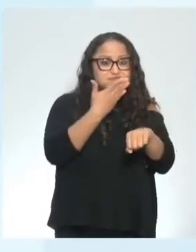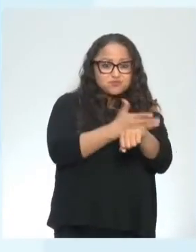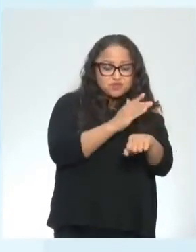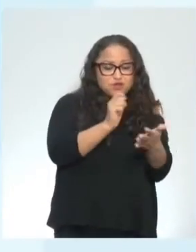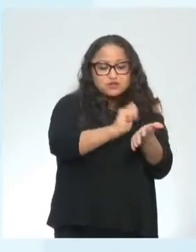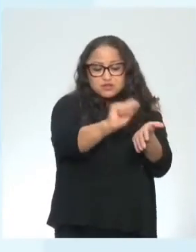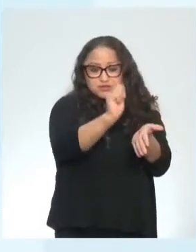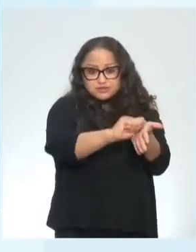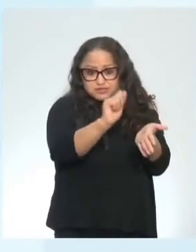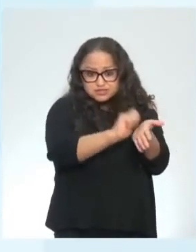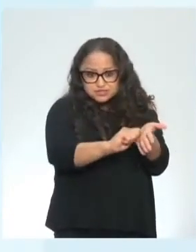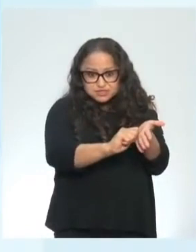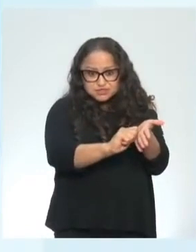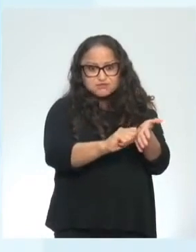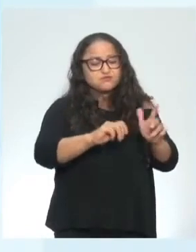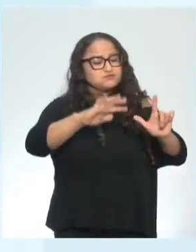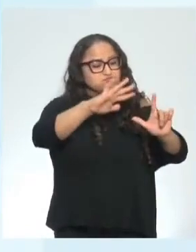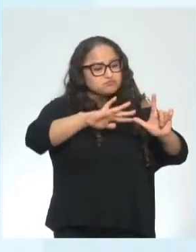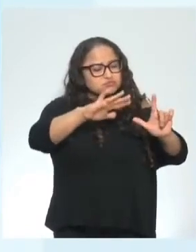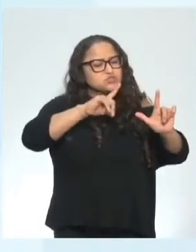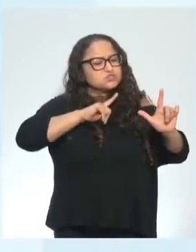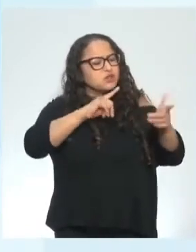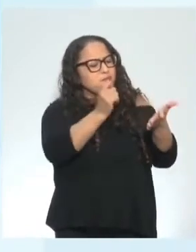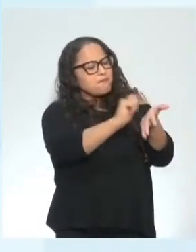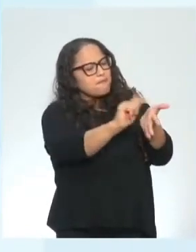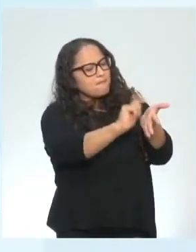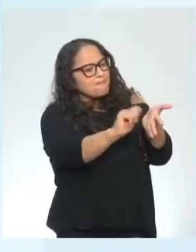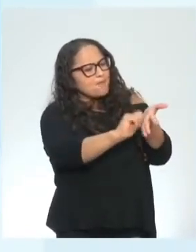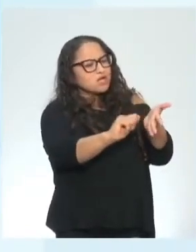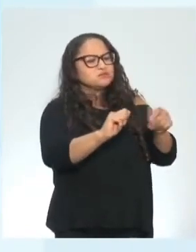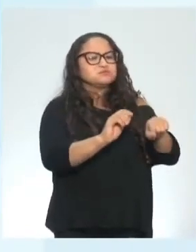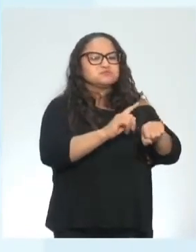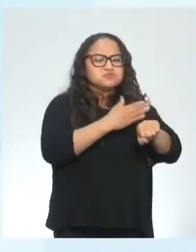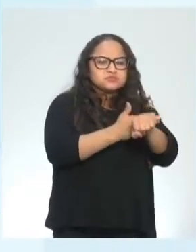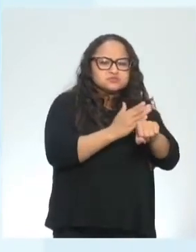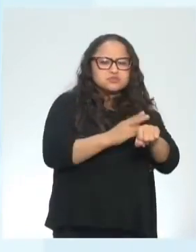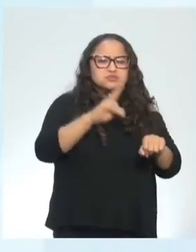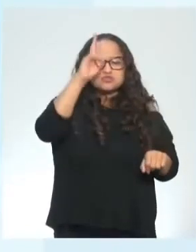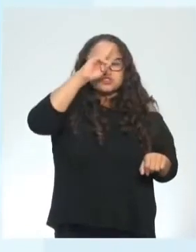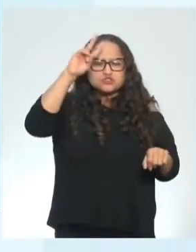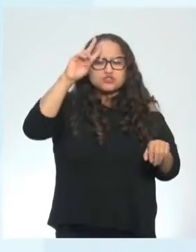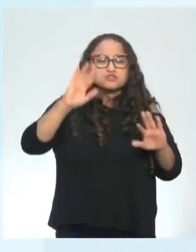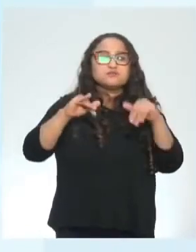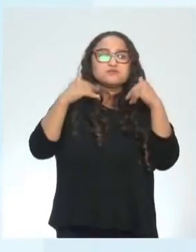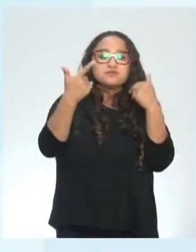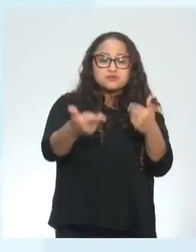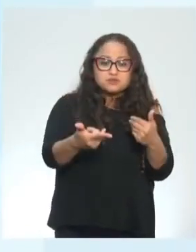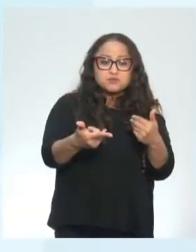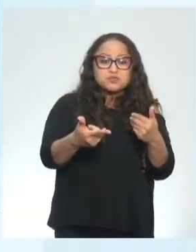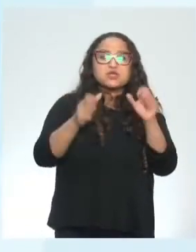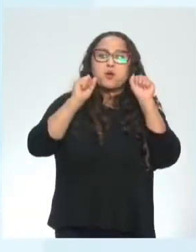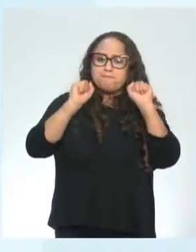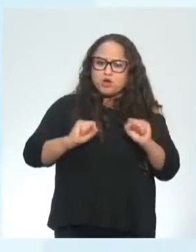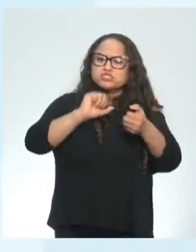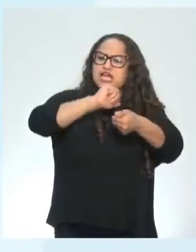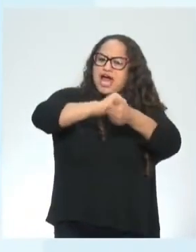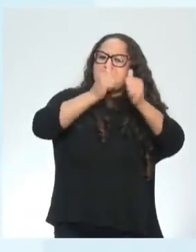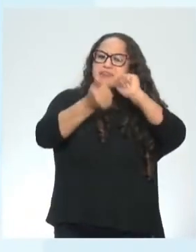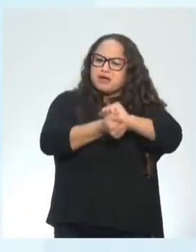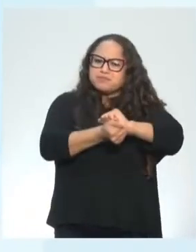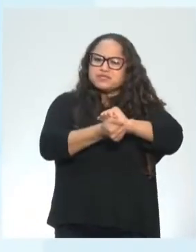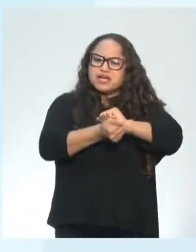quando escritor ou diretor do script ele escreve o script Play Store can also be adapted from hearing